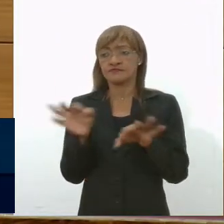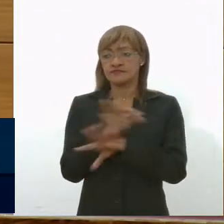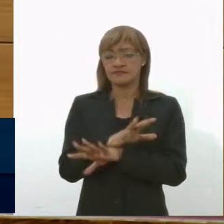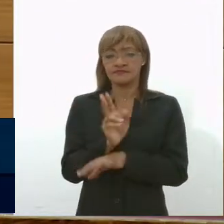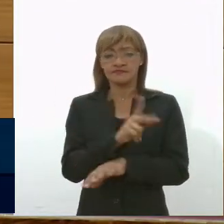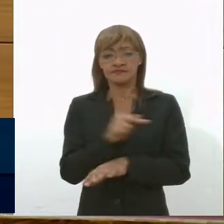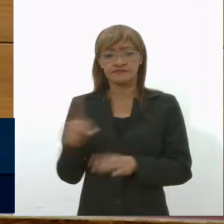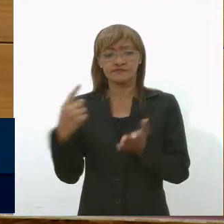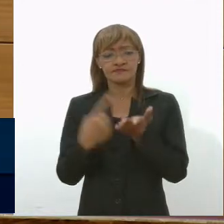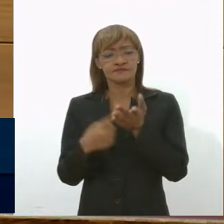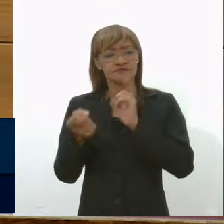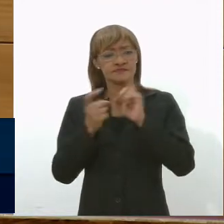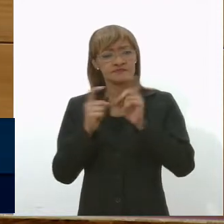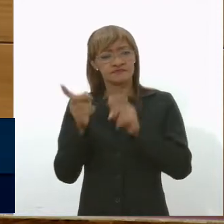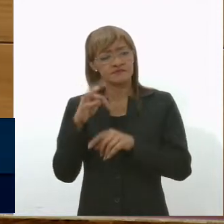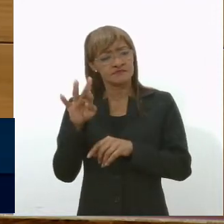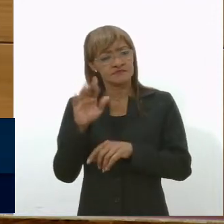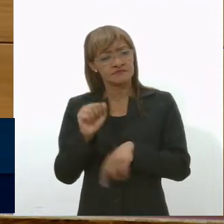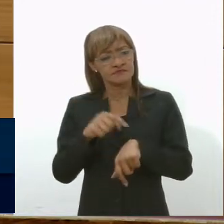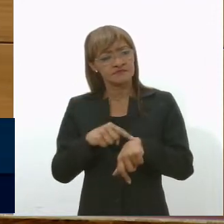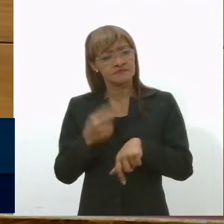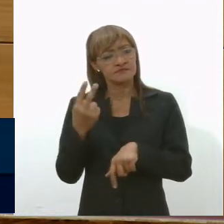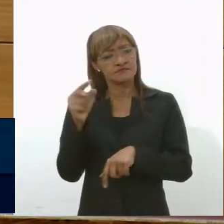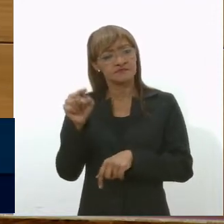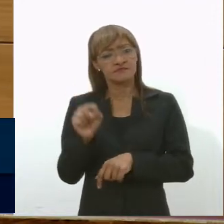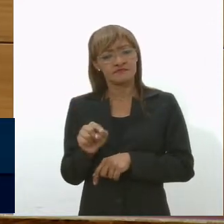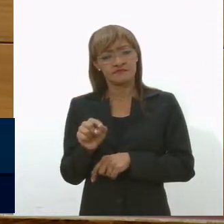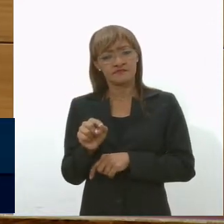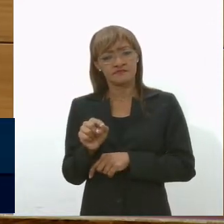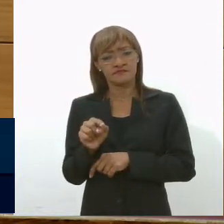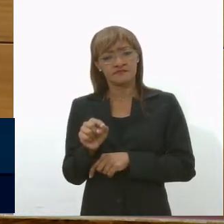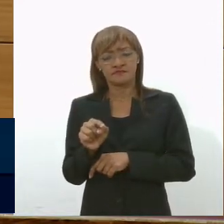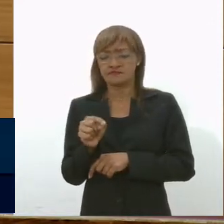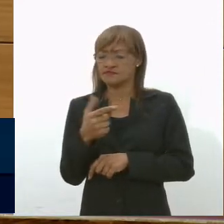sessão extraordinária para as 14 horas e 20 minutos.